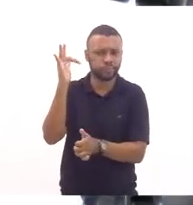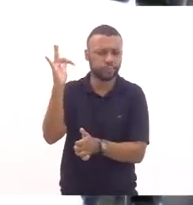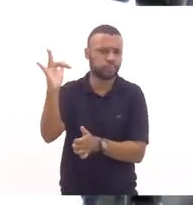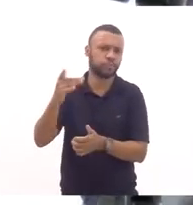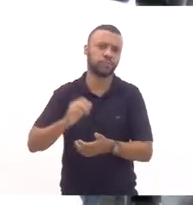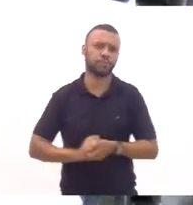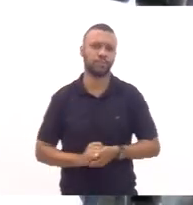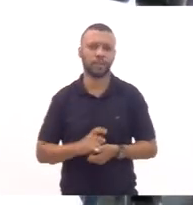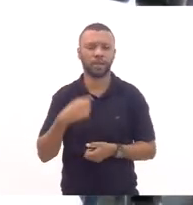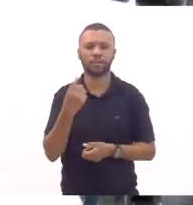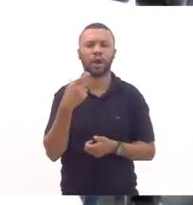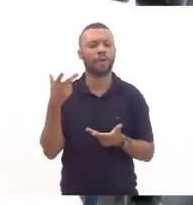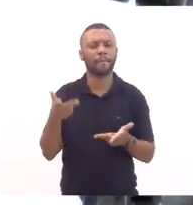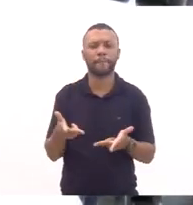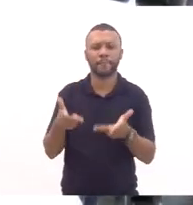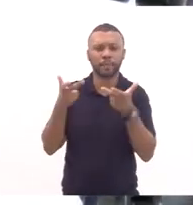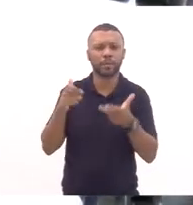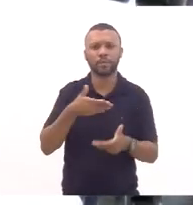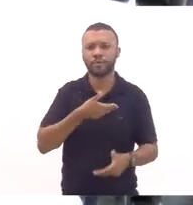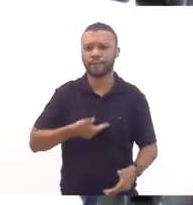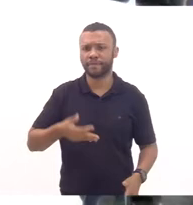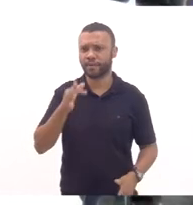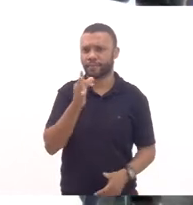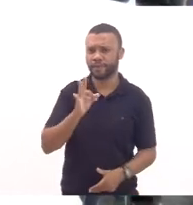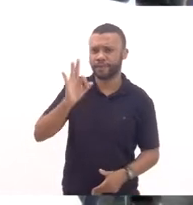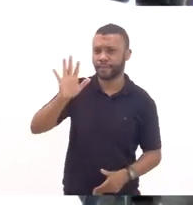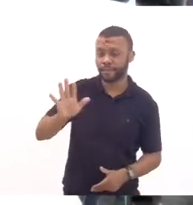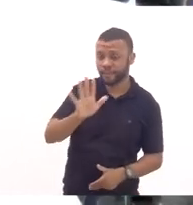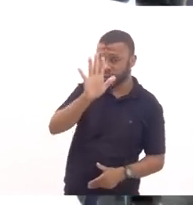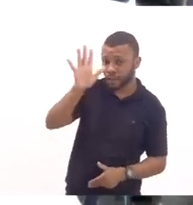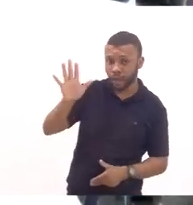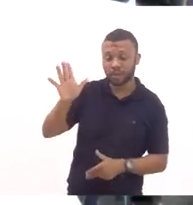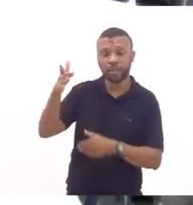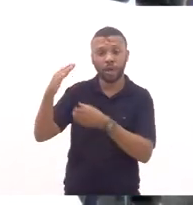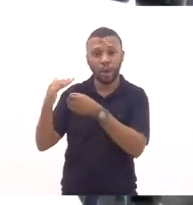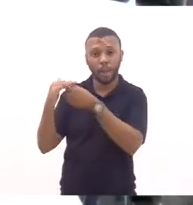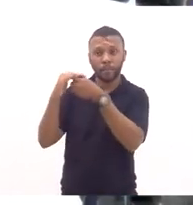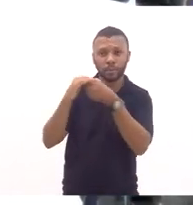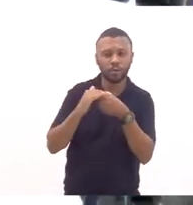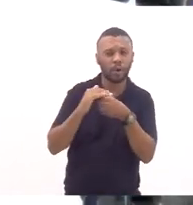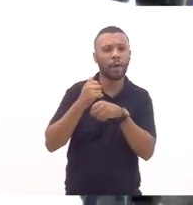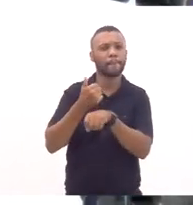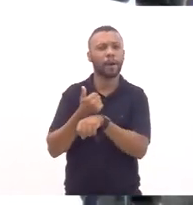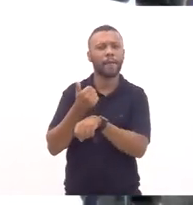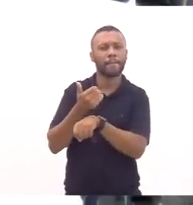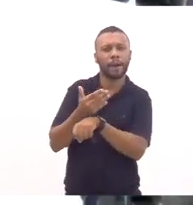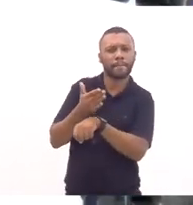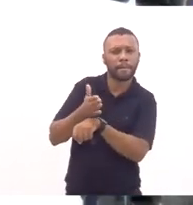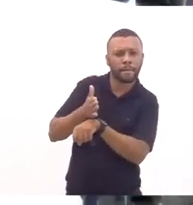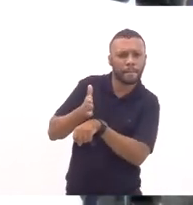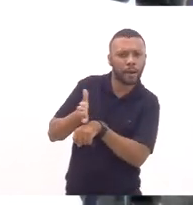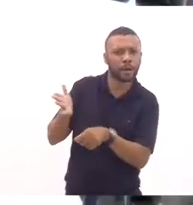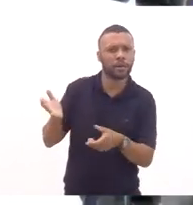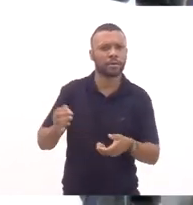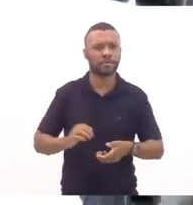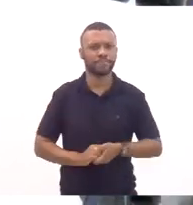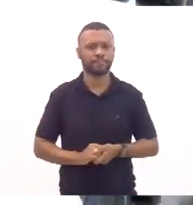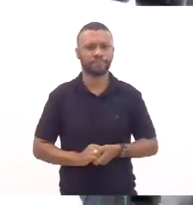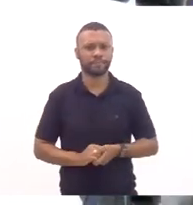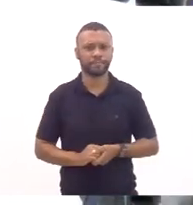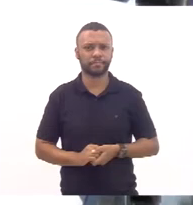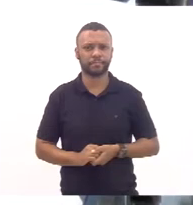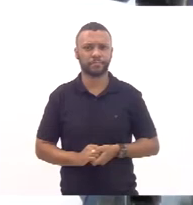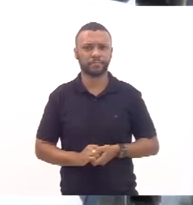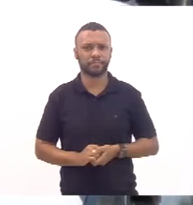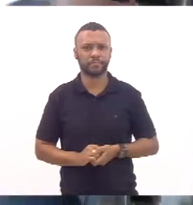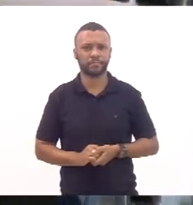um governo federal sendo opressor a todo momento, aonde é